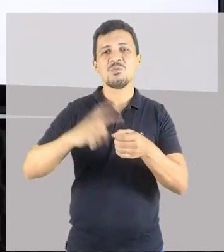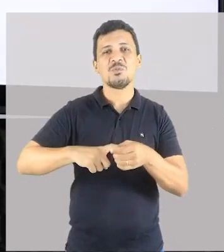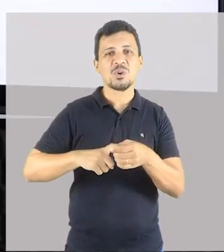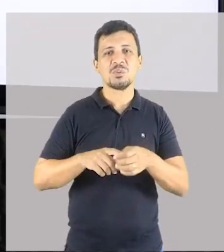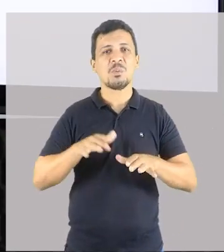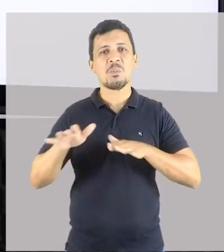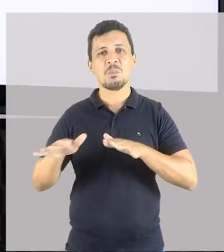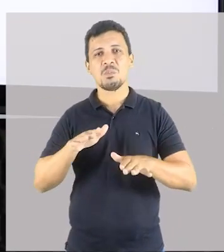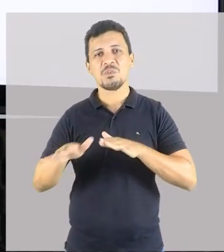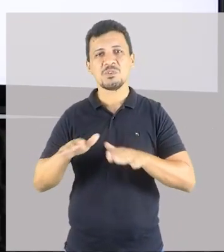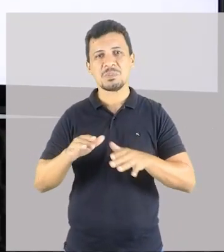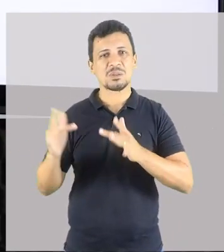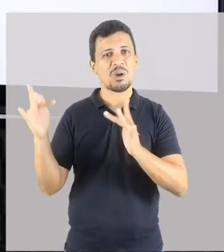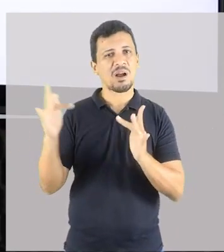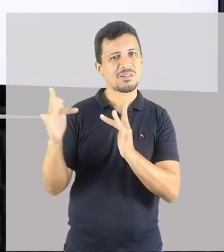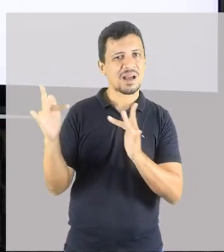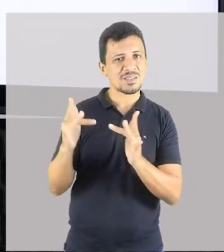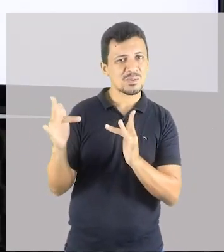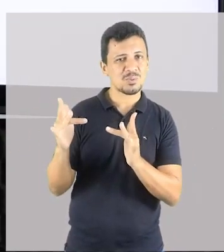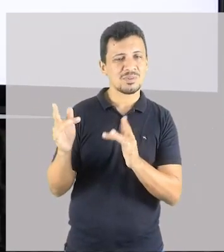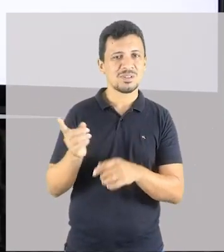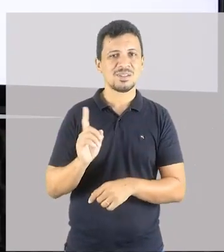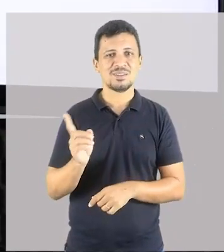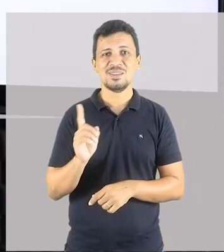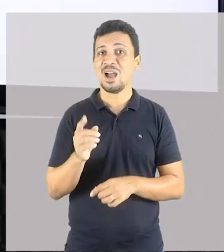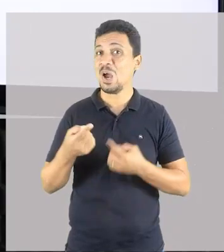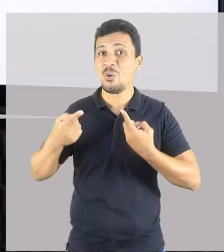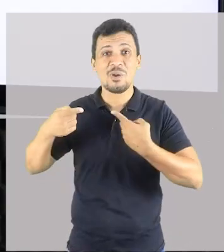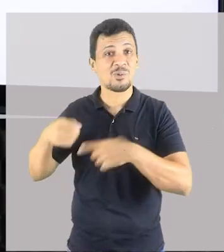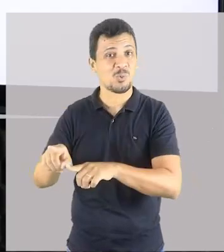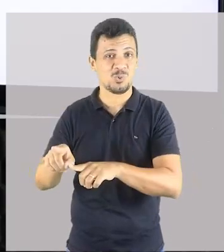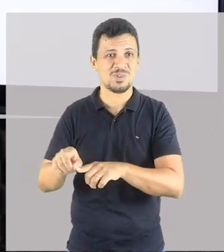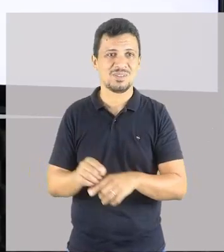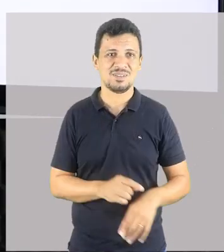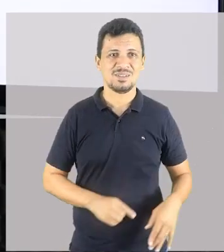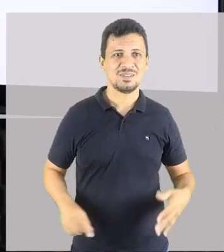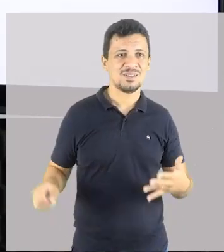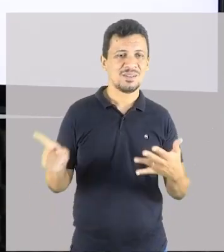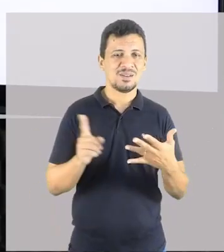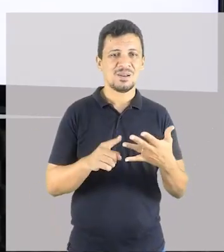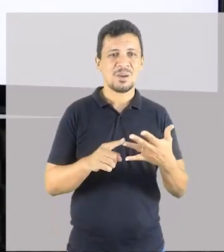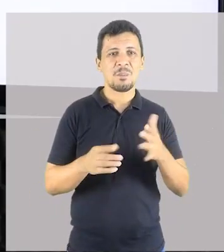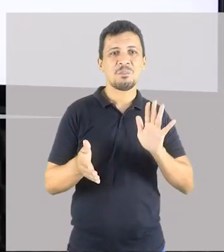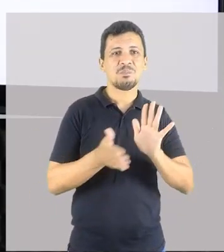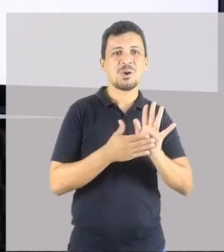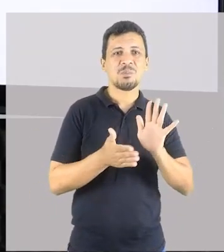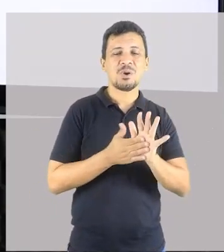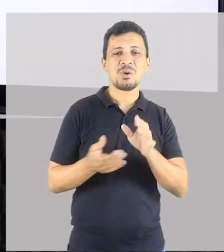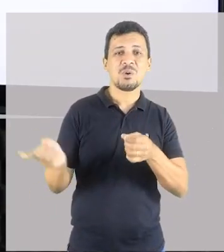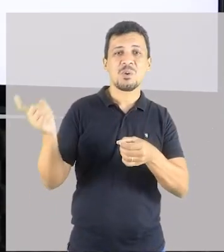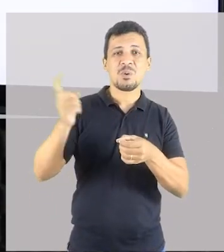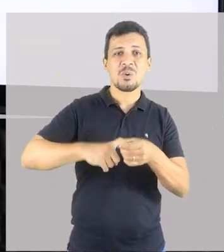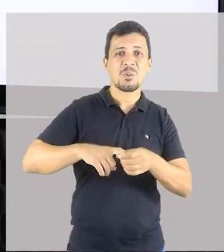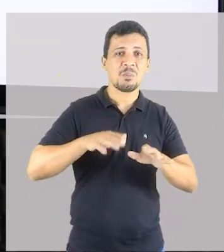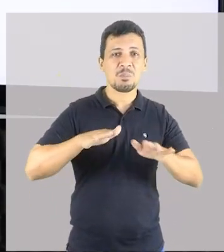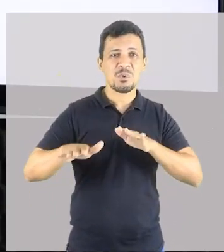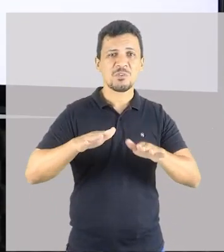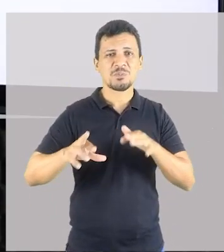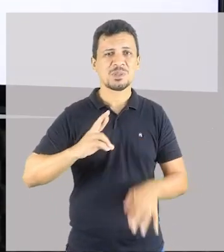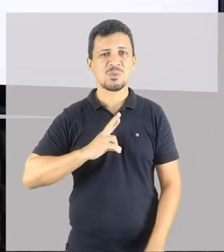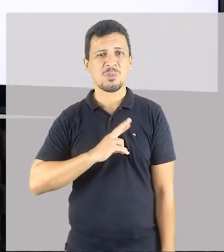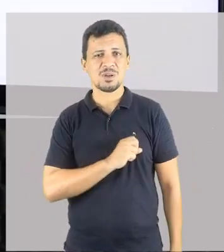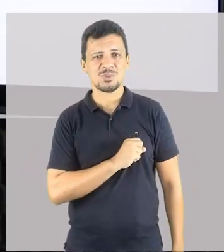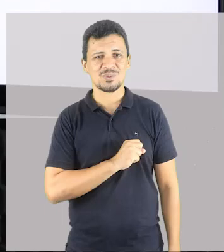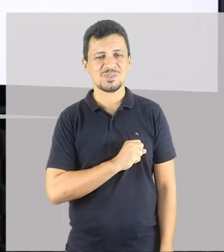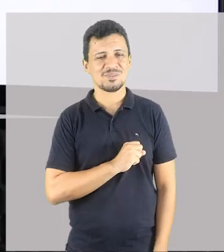lirismo do movimento clássico, pelo contrário, ele se opõe a esse lirismo, certo? Propõe o retorno do movimento romântico?